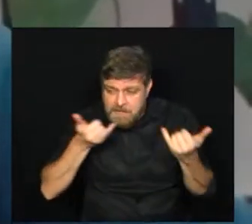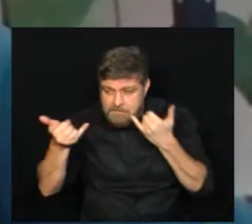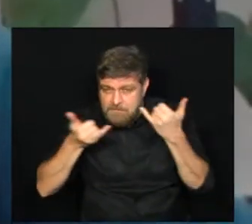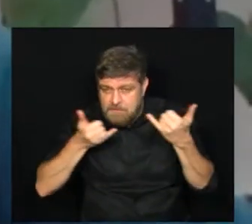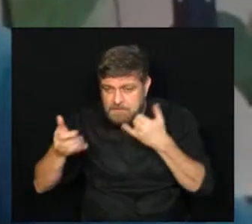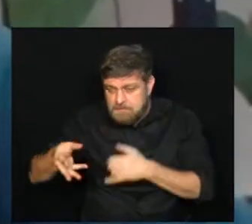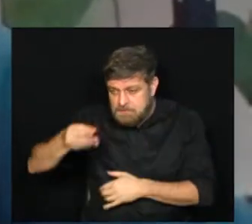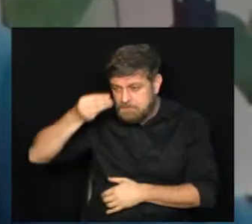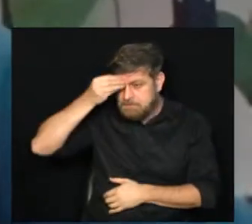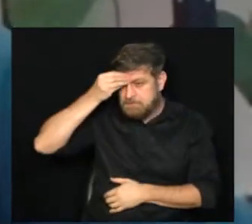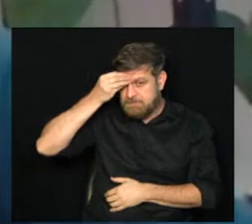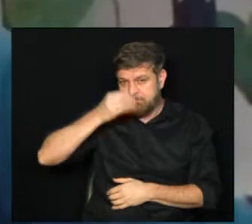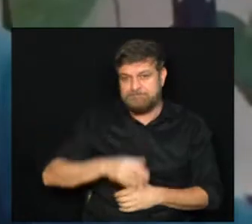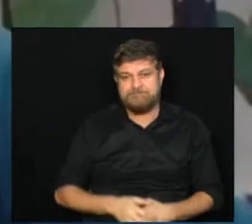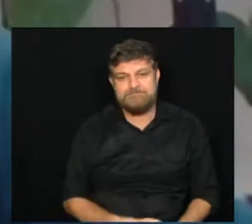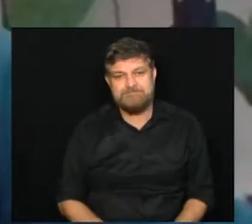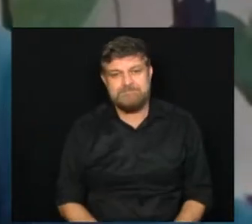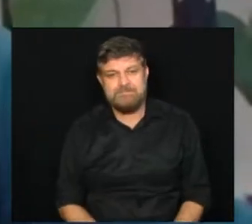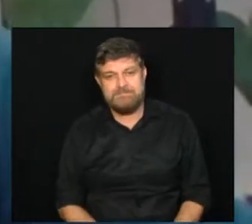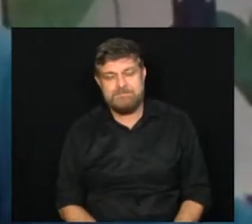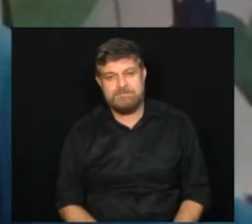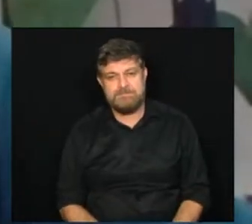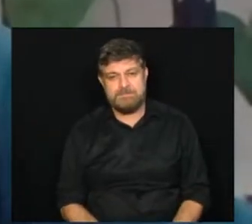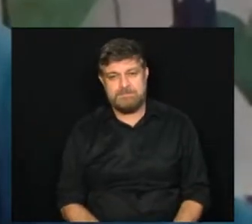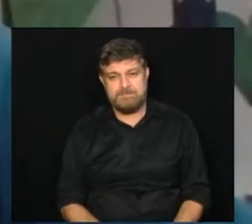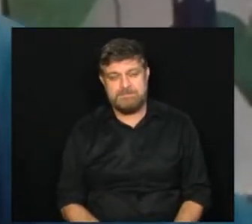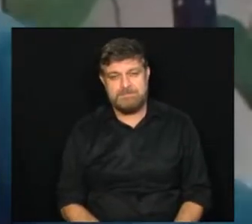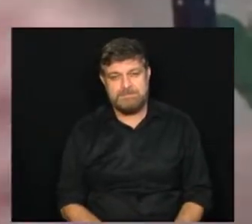dos convidados, convidadas.